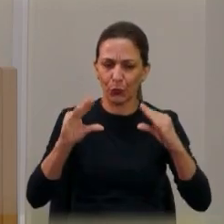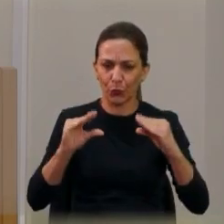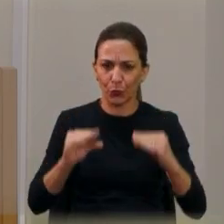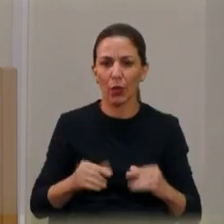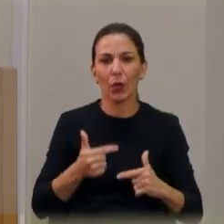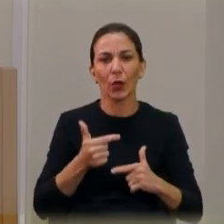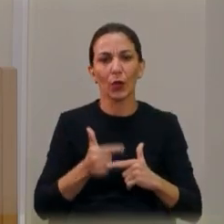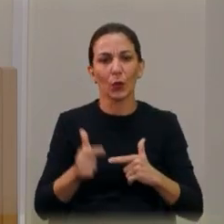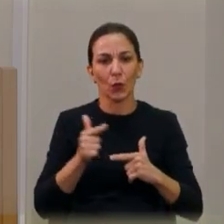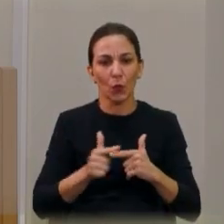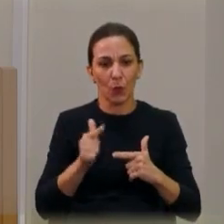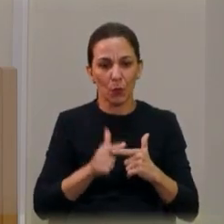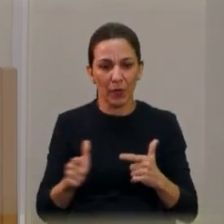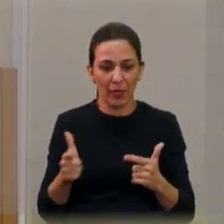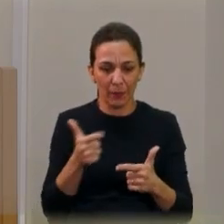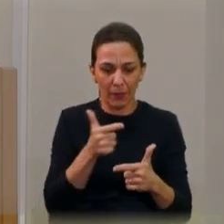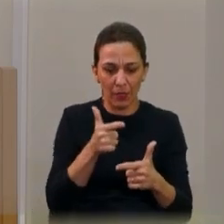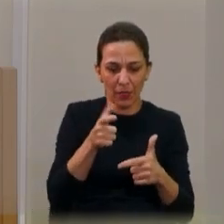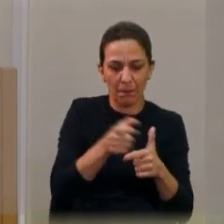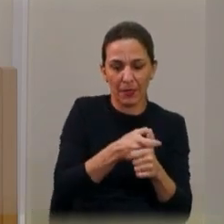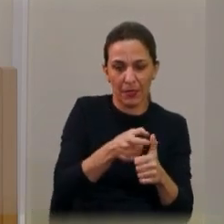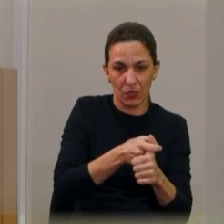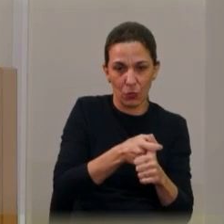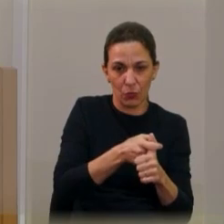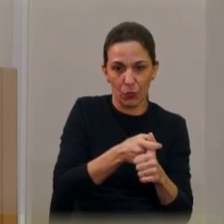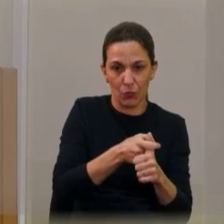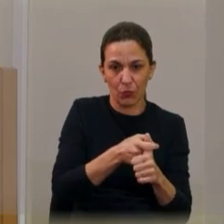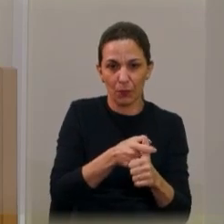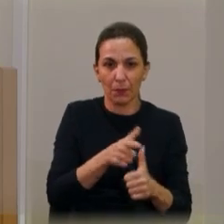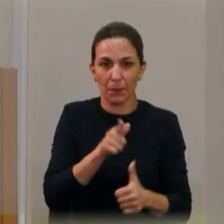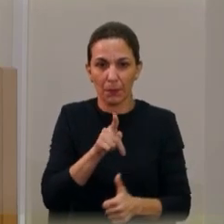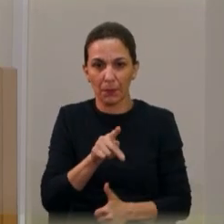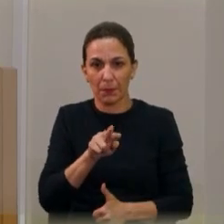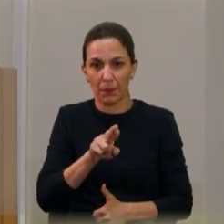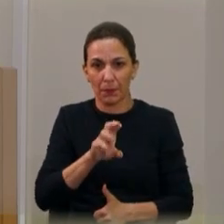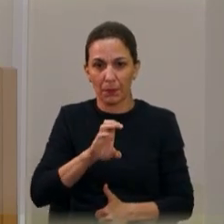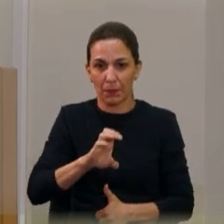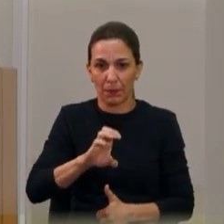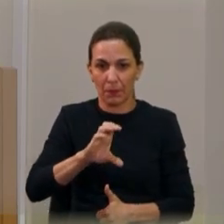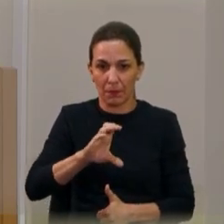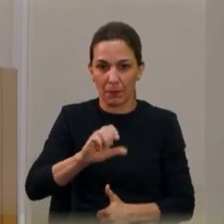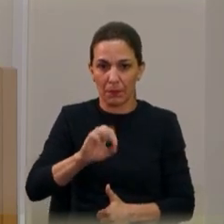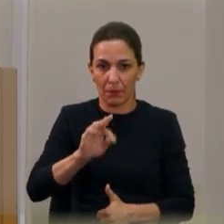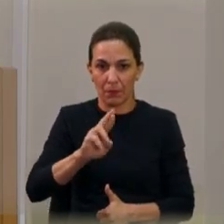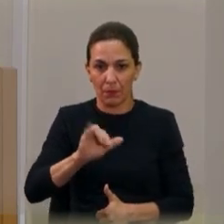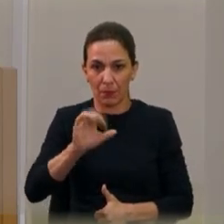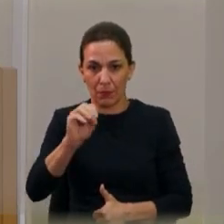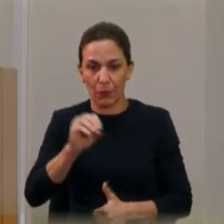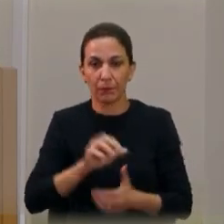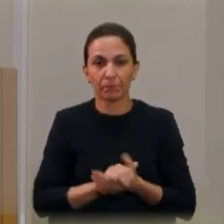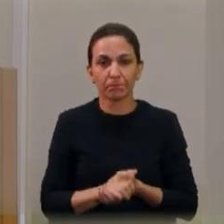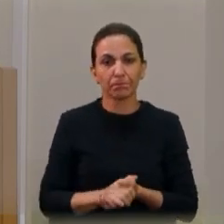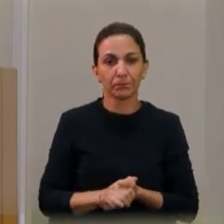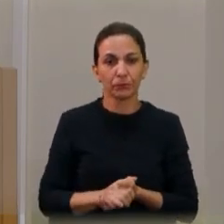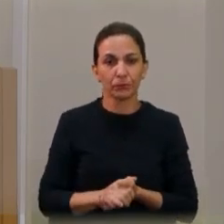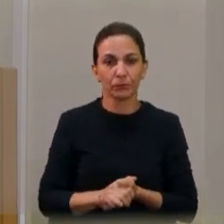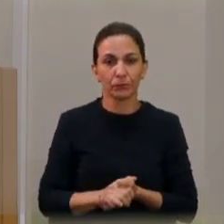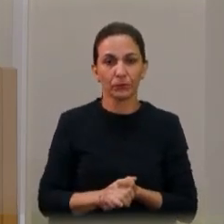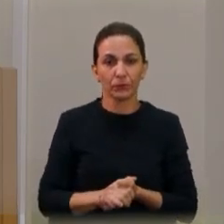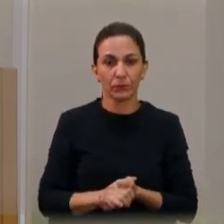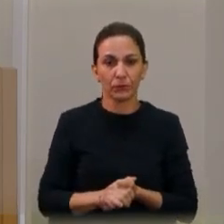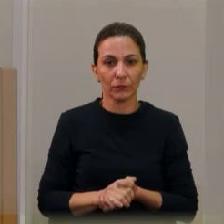chamada de precatórios e também para fazer couro com a fala do Guilherme Bianco aqui é muito